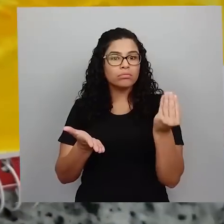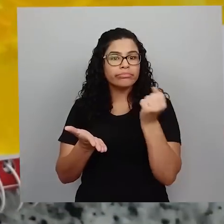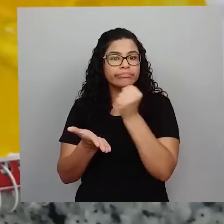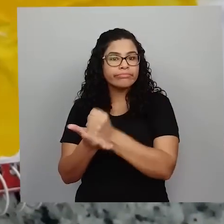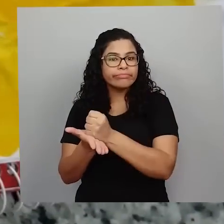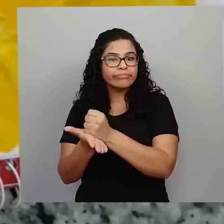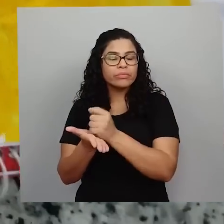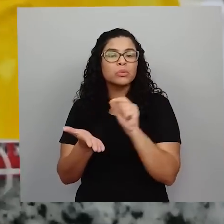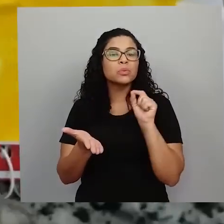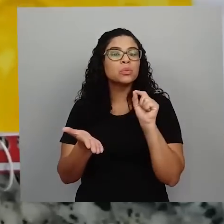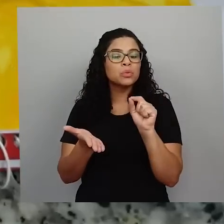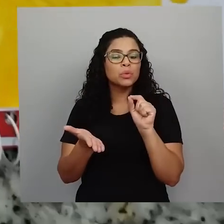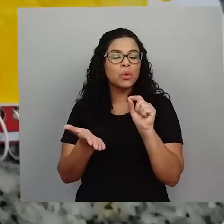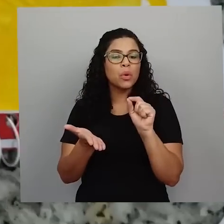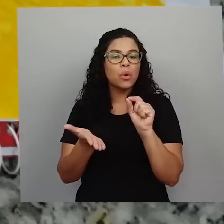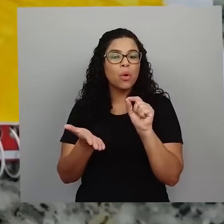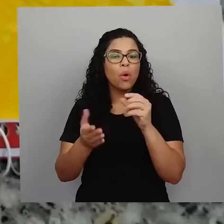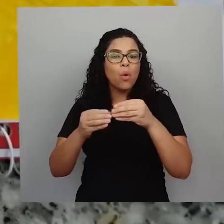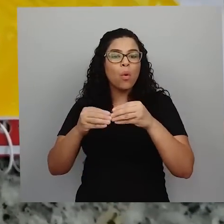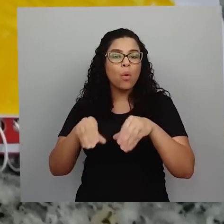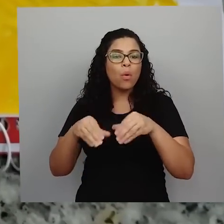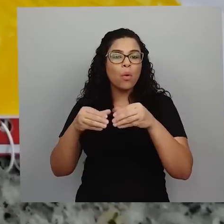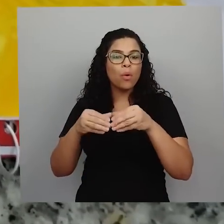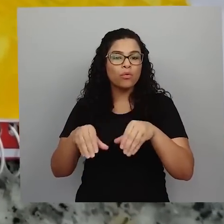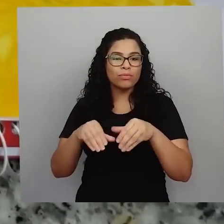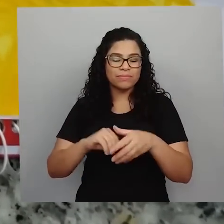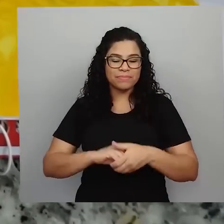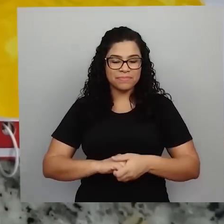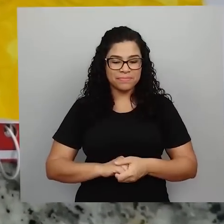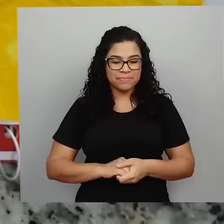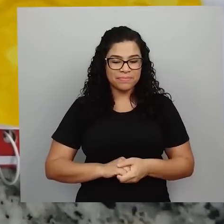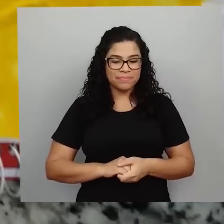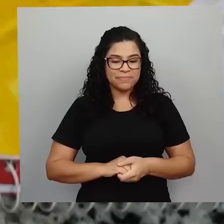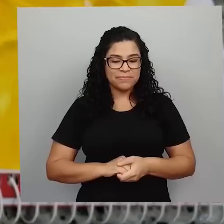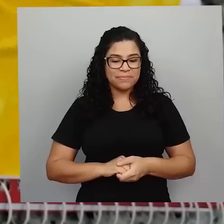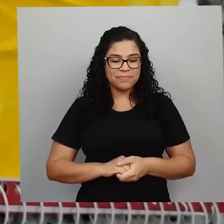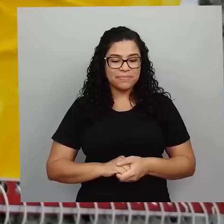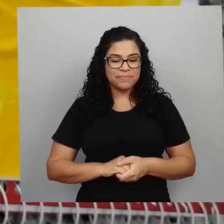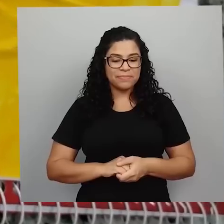carimbar Um ovo. o ovo. Carimba o ovo aí, então.